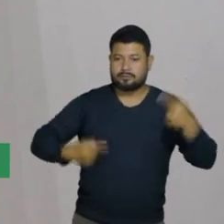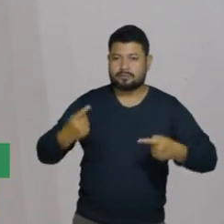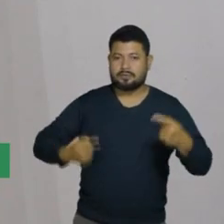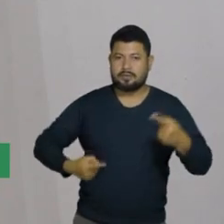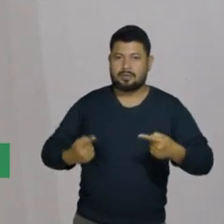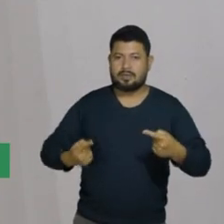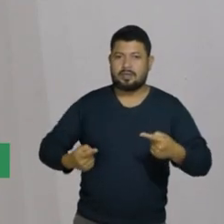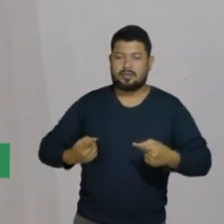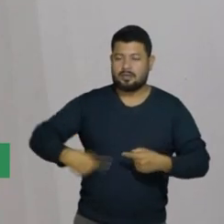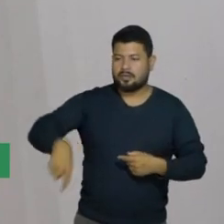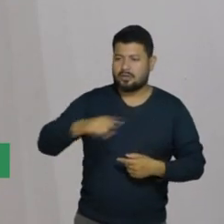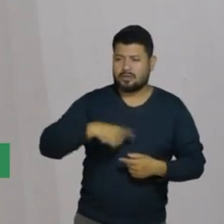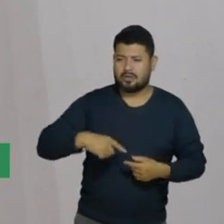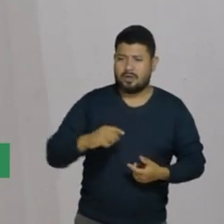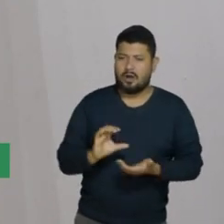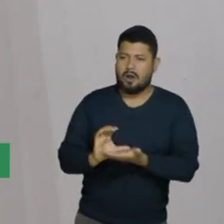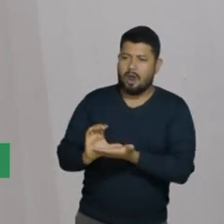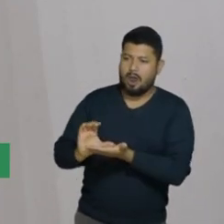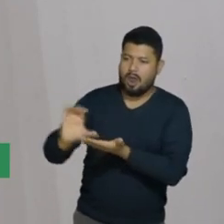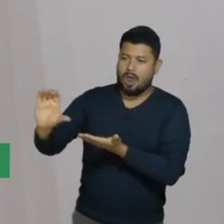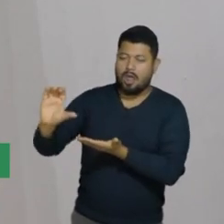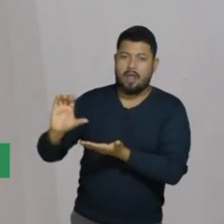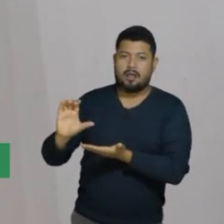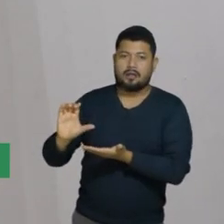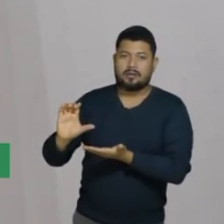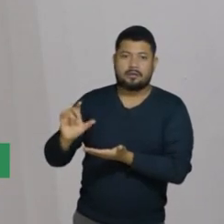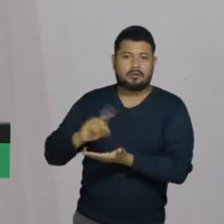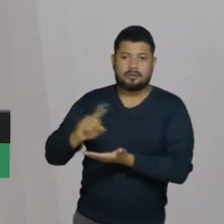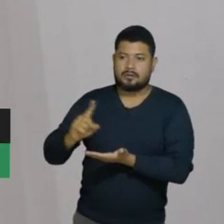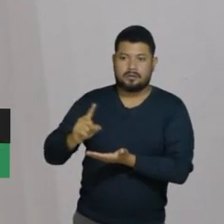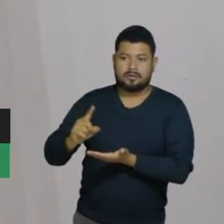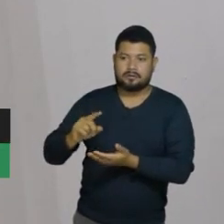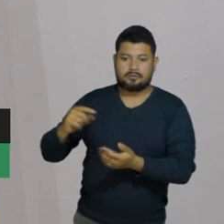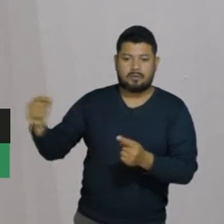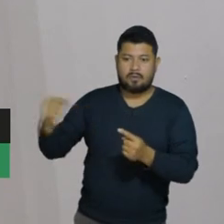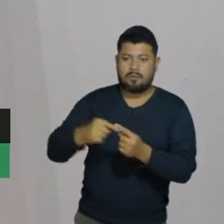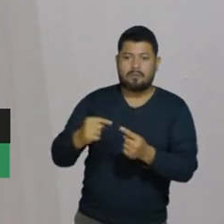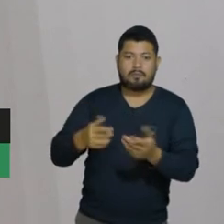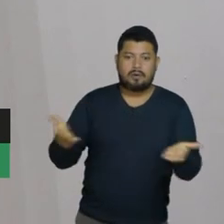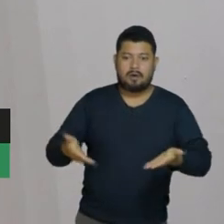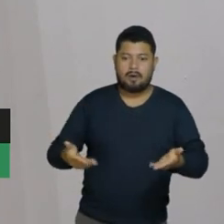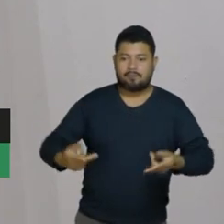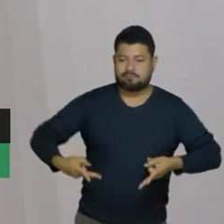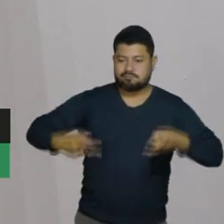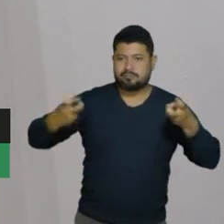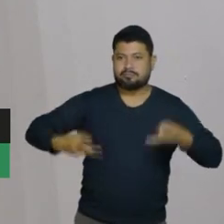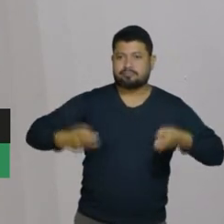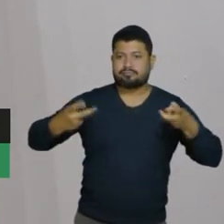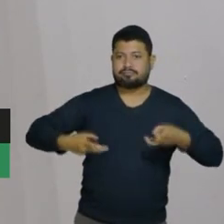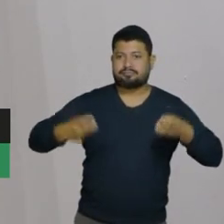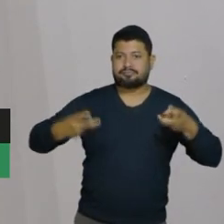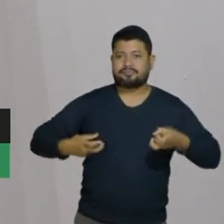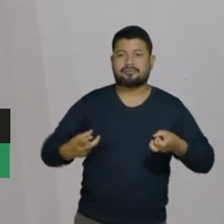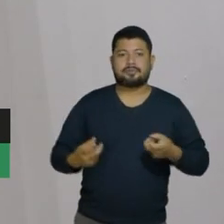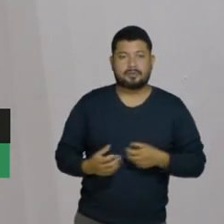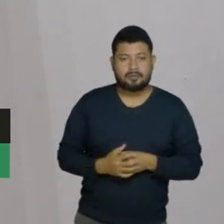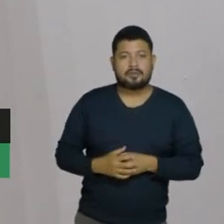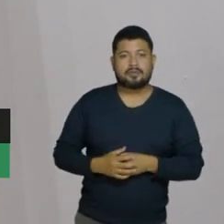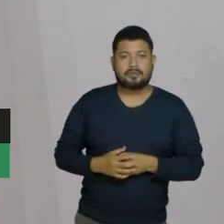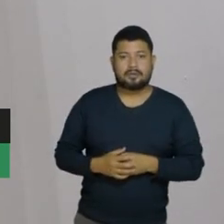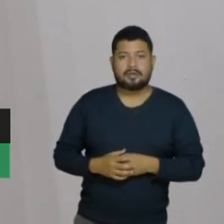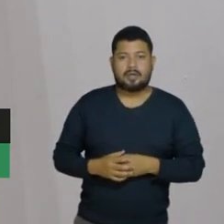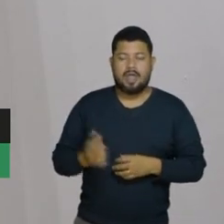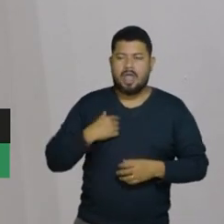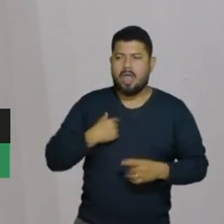contribuição. Isso virou uma exploração dos estados do sul do Brasil. Eu não sou